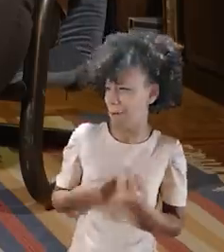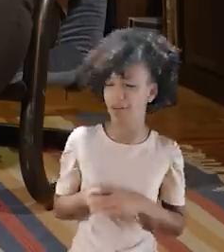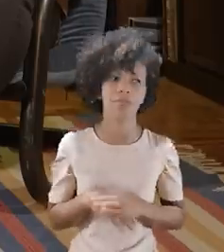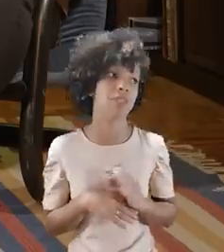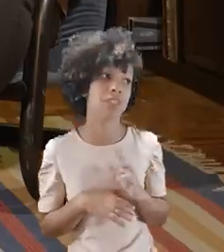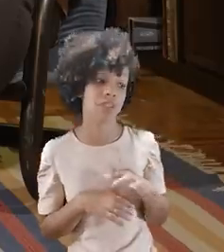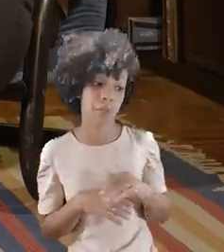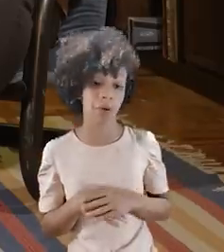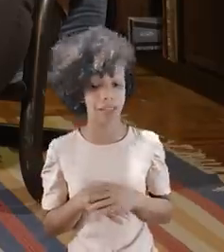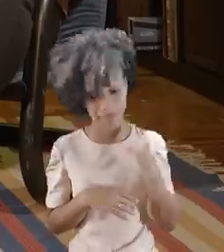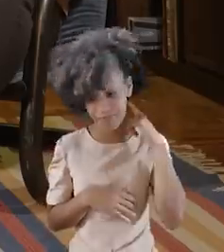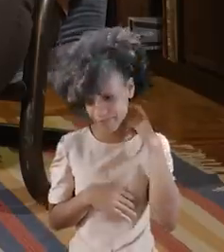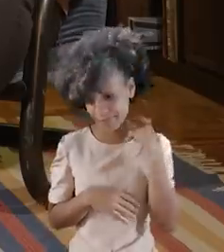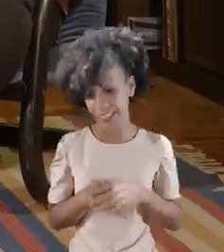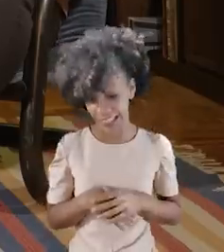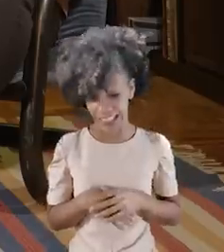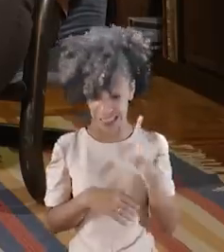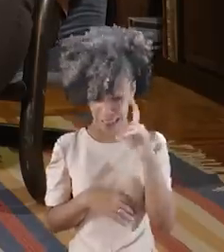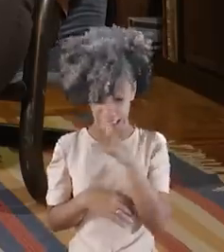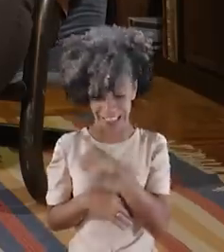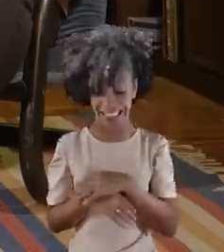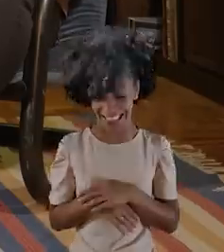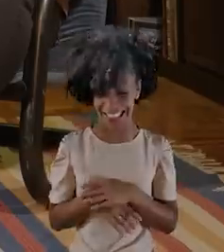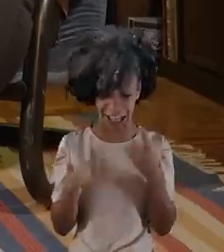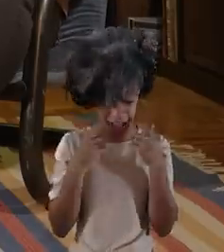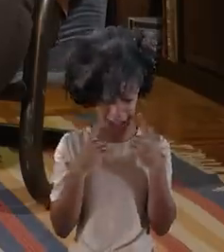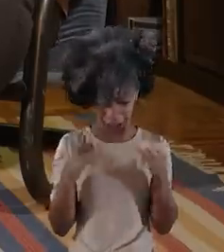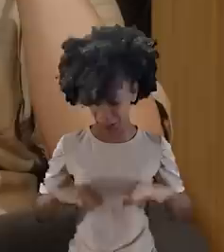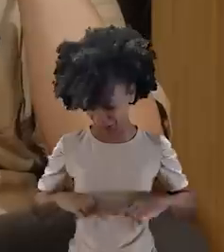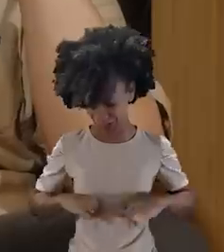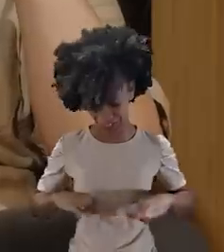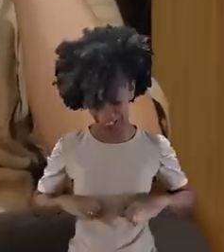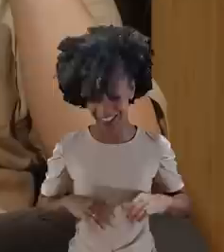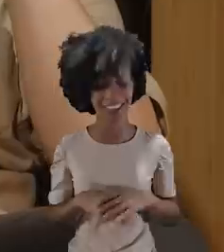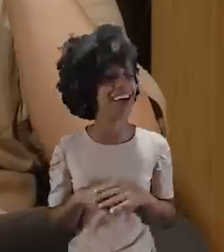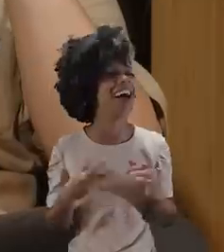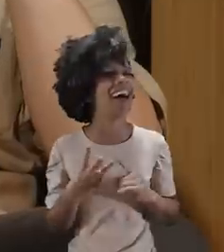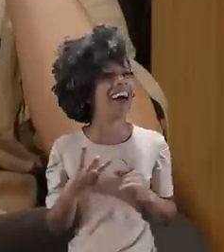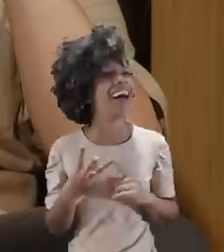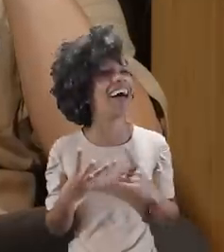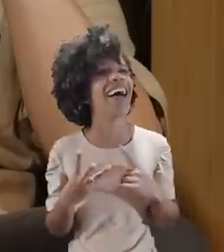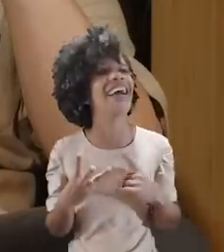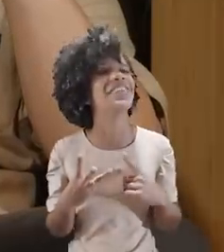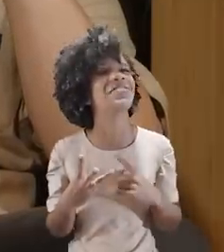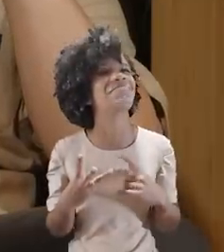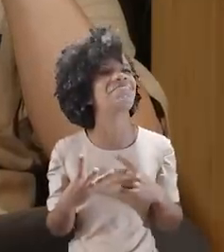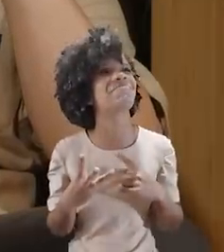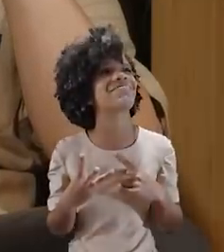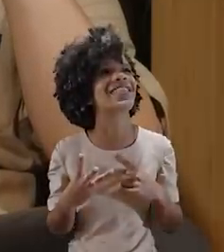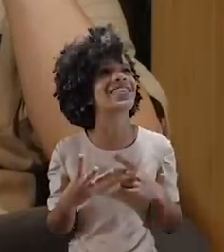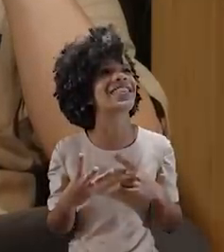não anjo cebola sobre isso aí ó E aí mano tem bastante código velho